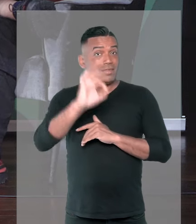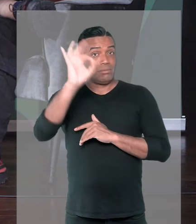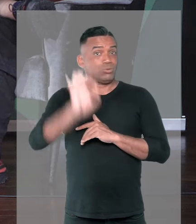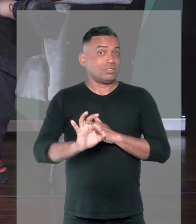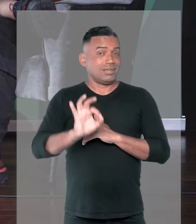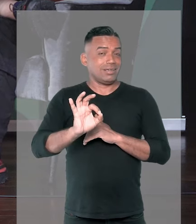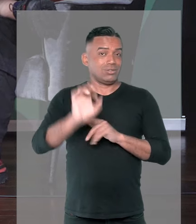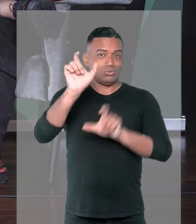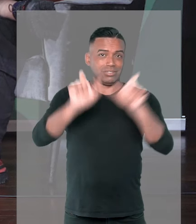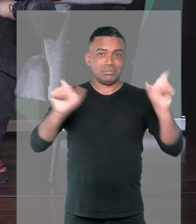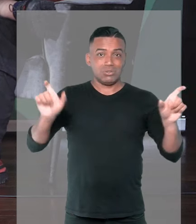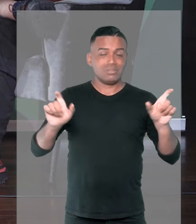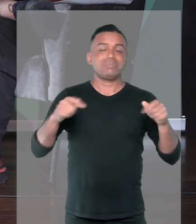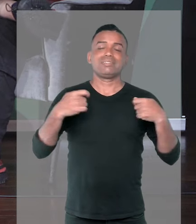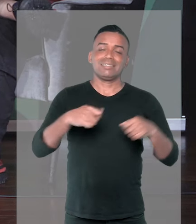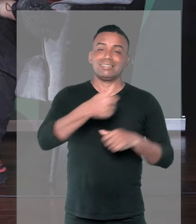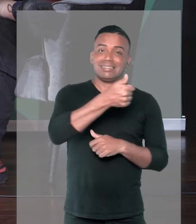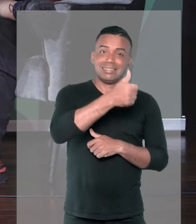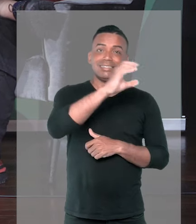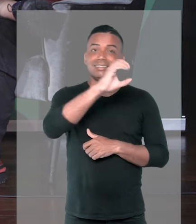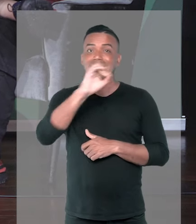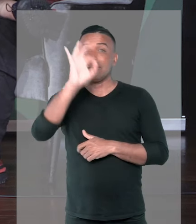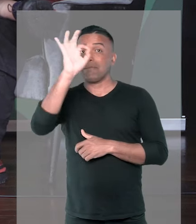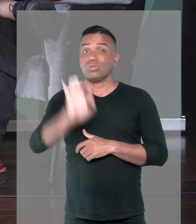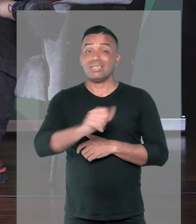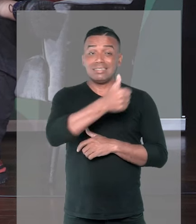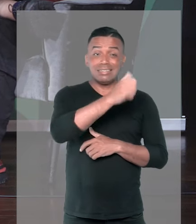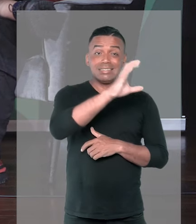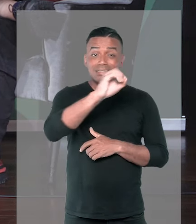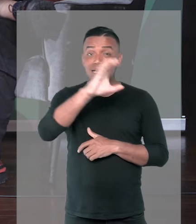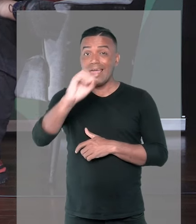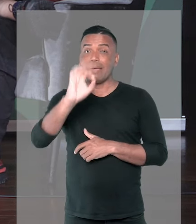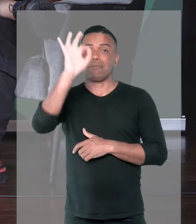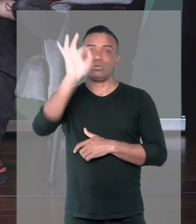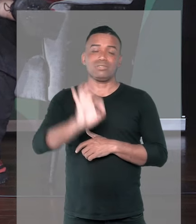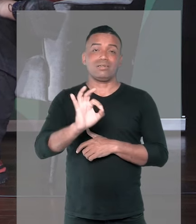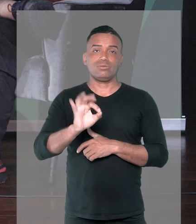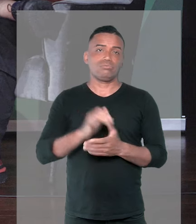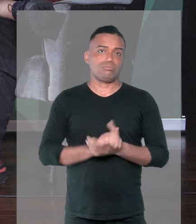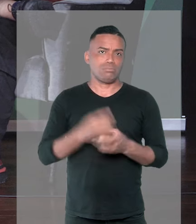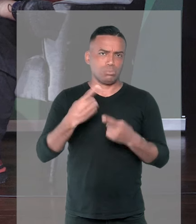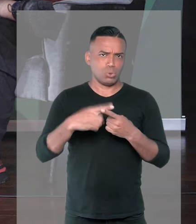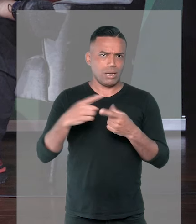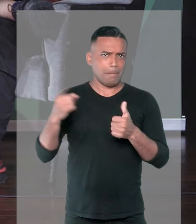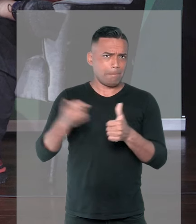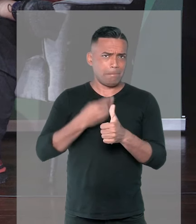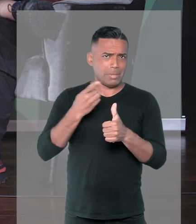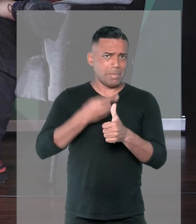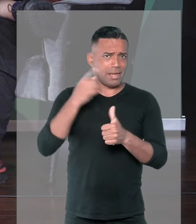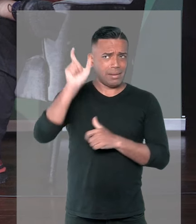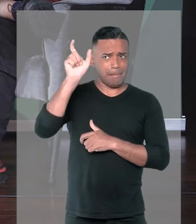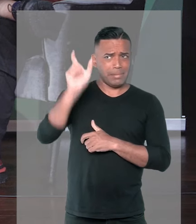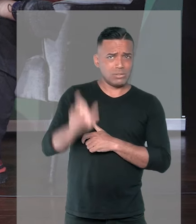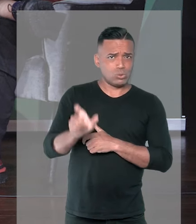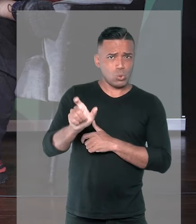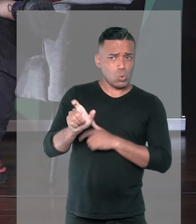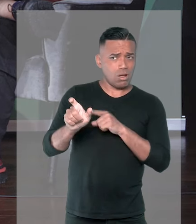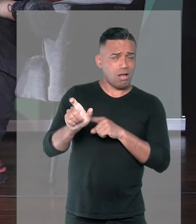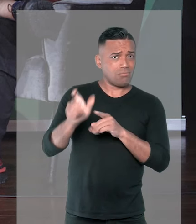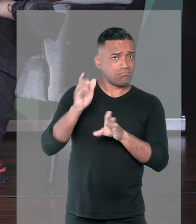ela tem que provar para 100% das pessoas o tempo todo porque a primeira pessoa que aspas